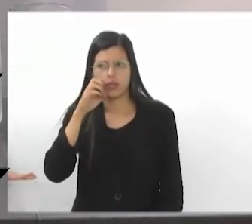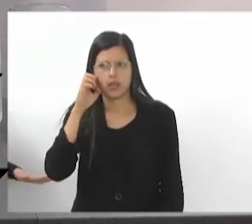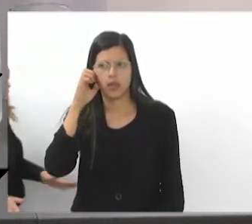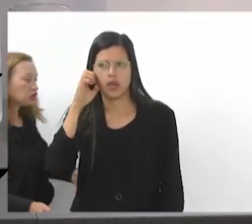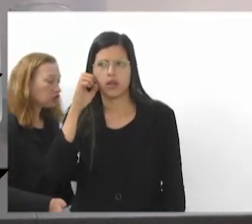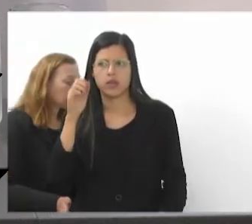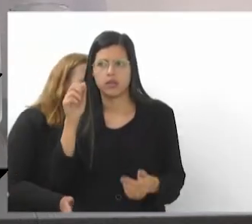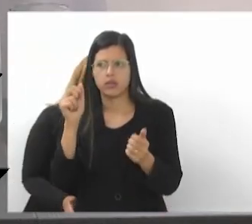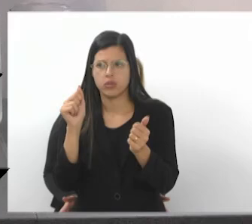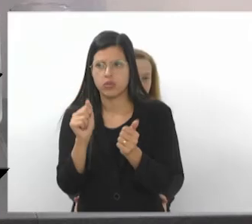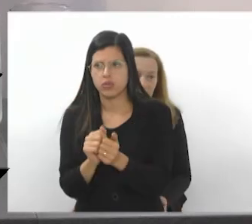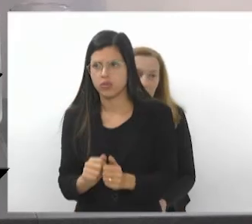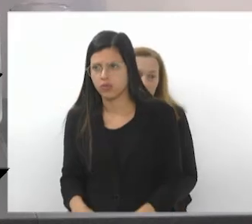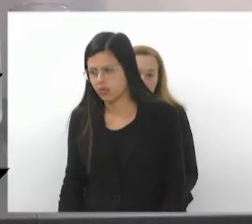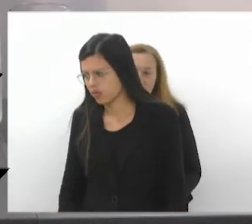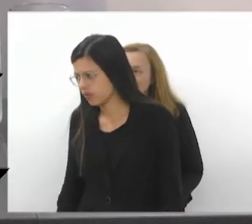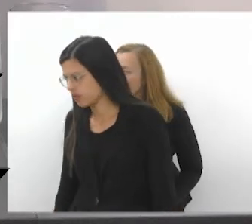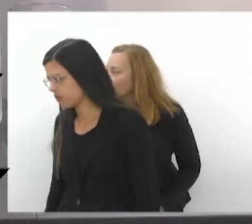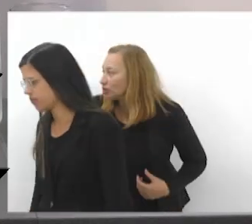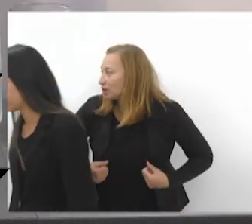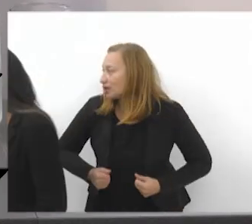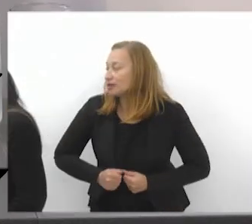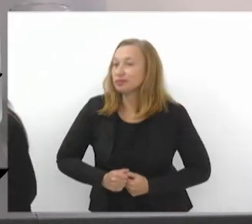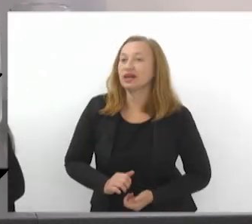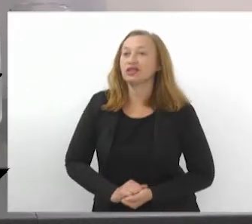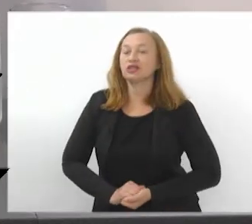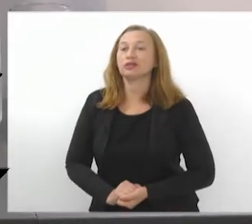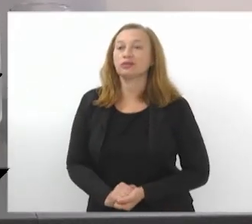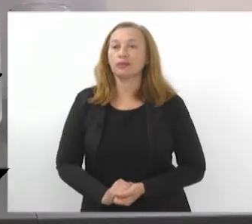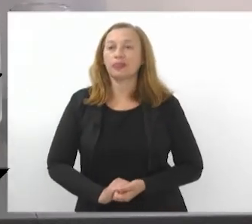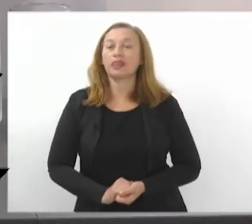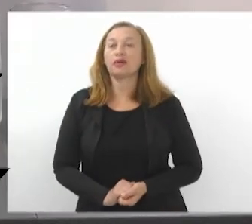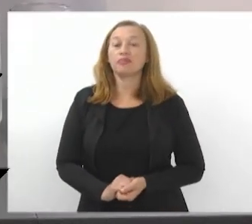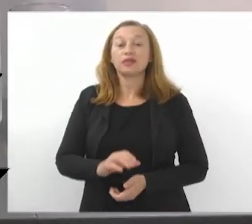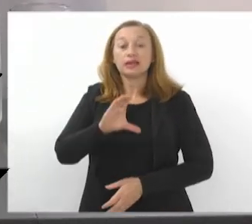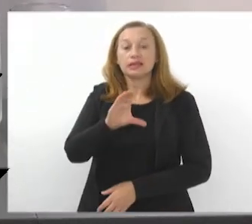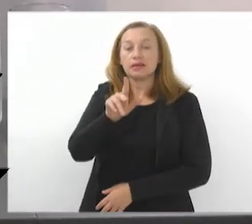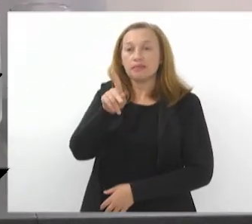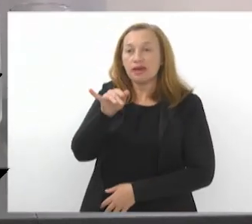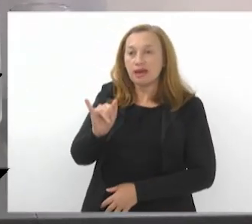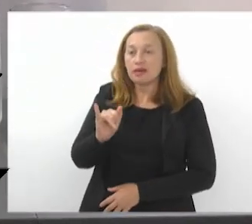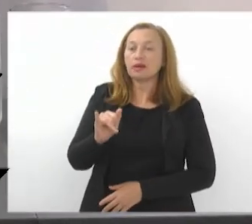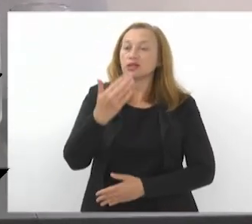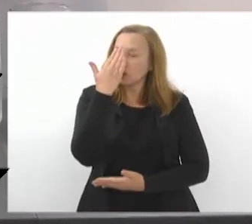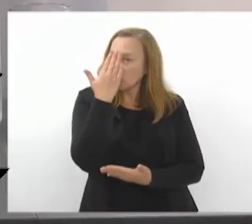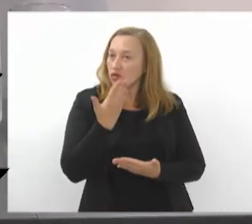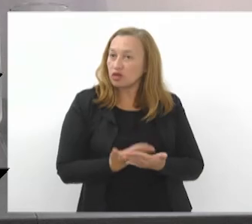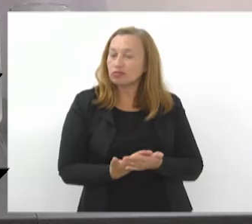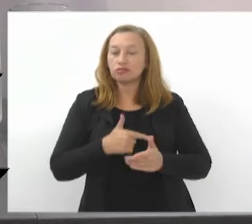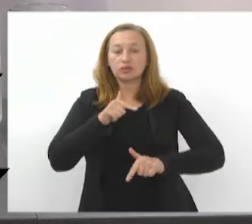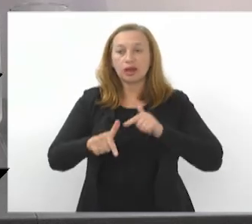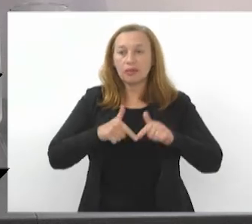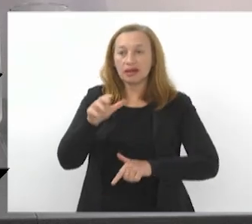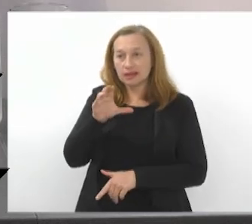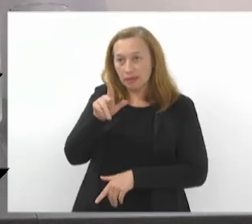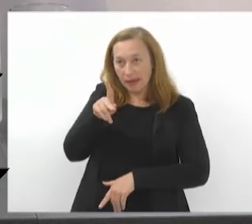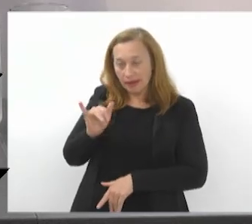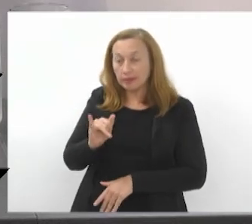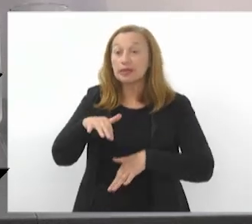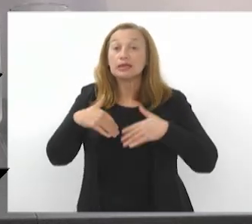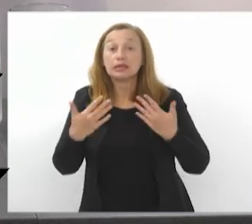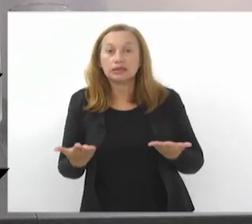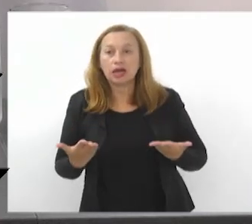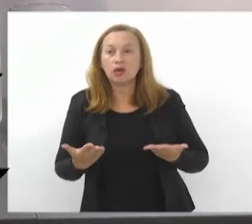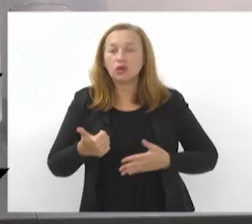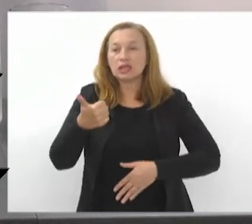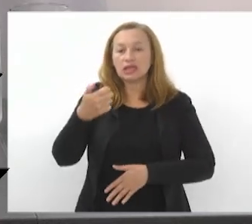mais um resultado que a gente está dando e apresentando extra CPI para aqueles que estavam confiando no trabalho da CPI. Então,